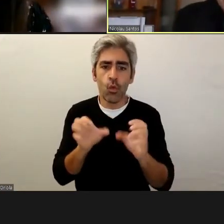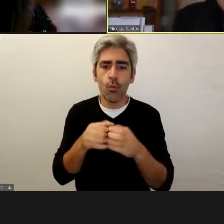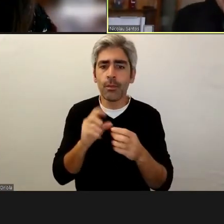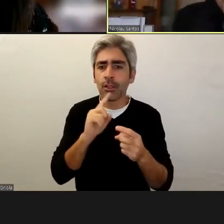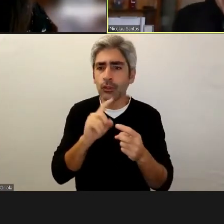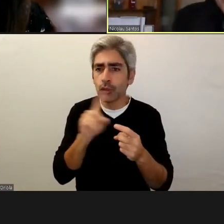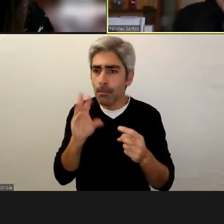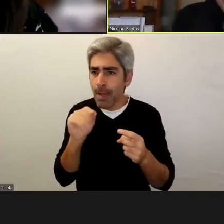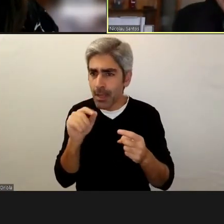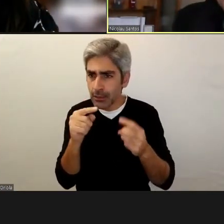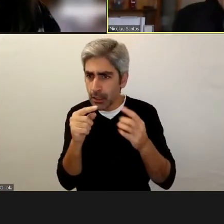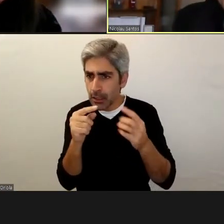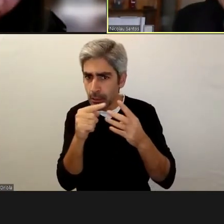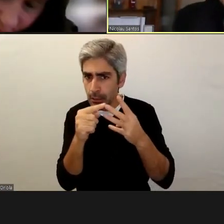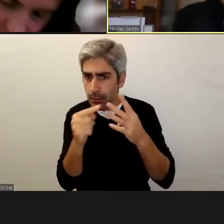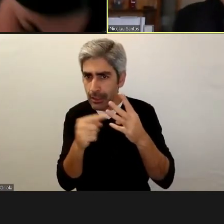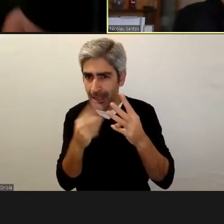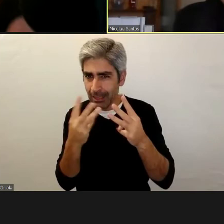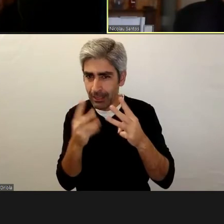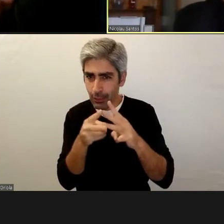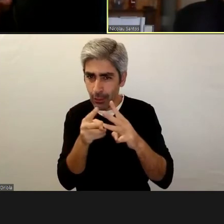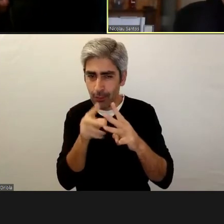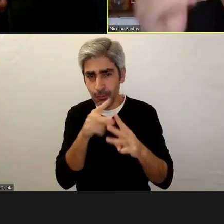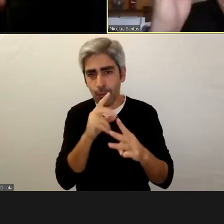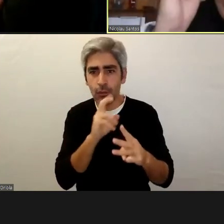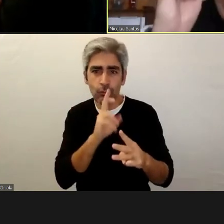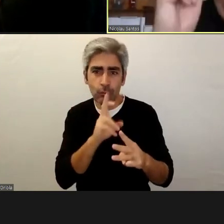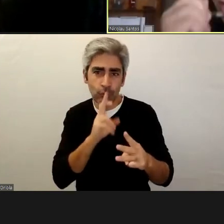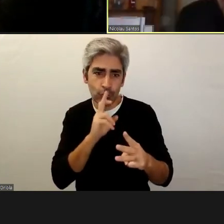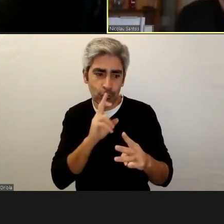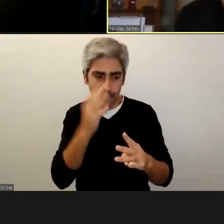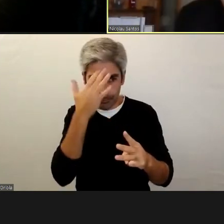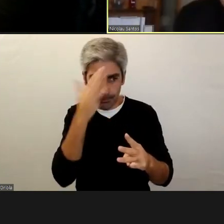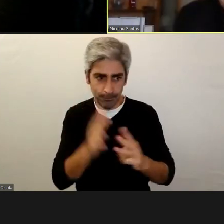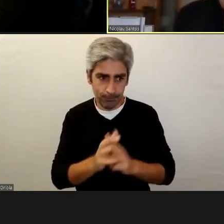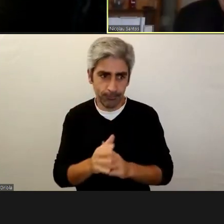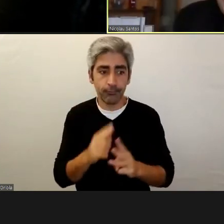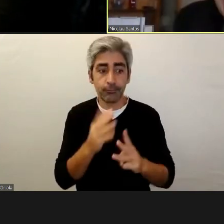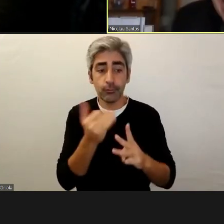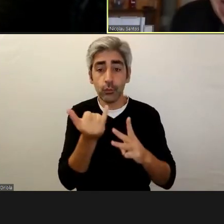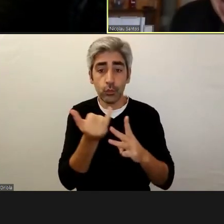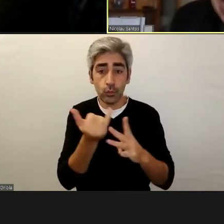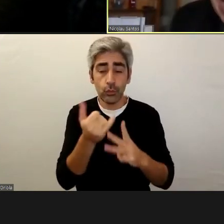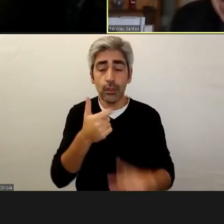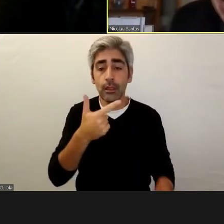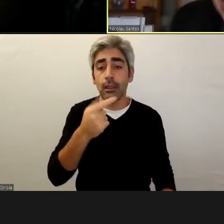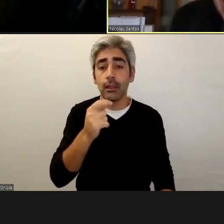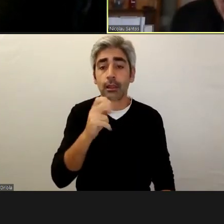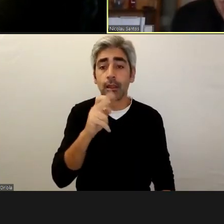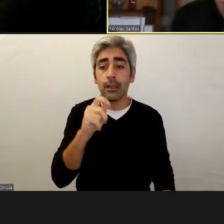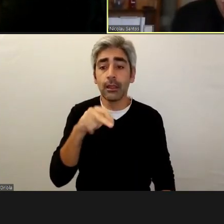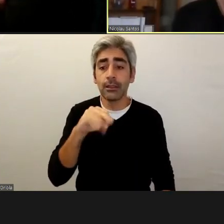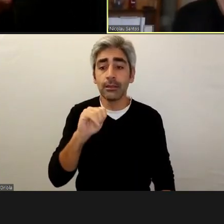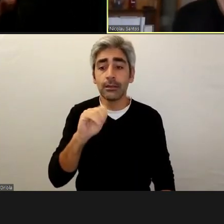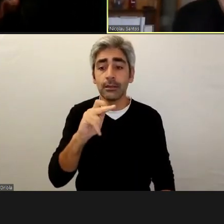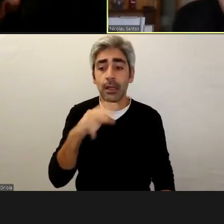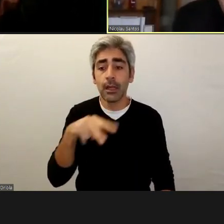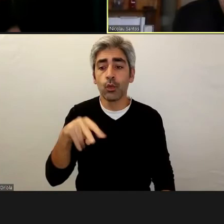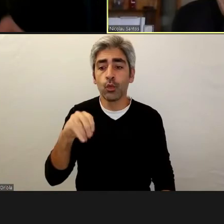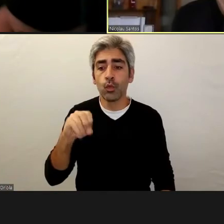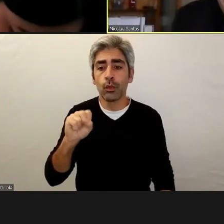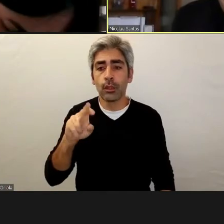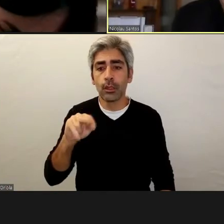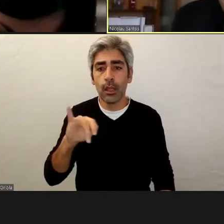questões para a doutora poder responder. A segunda vem da Teresa Nogueira, que diz que gostaria de